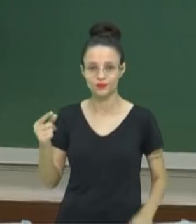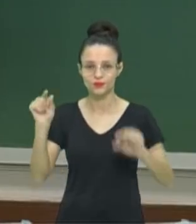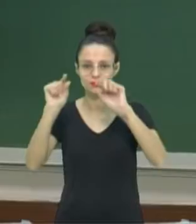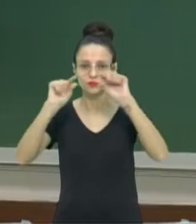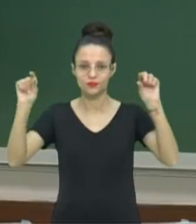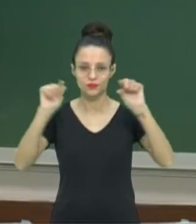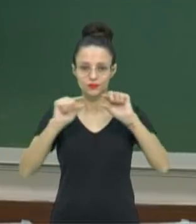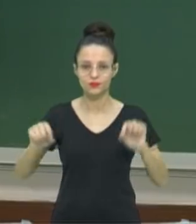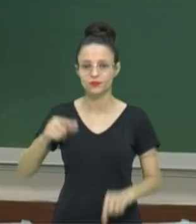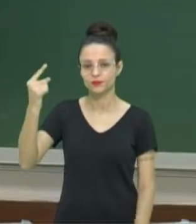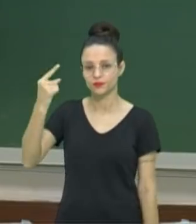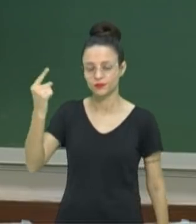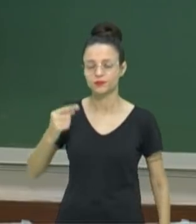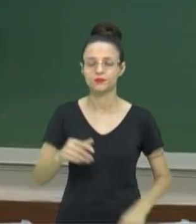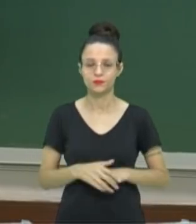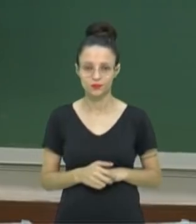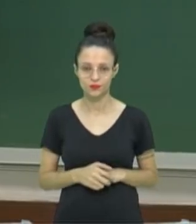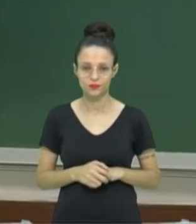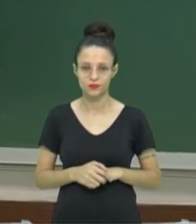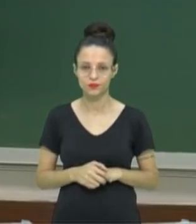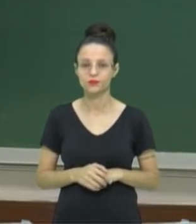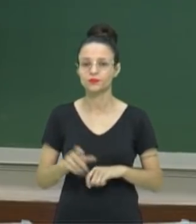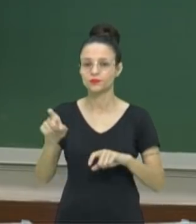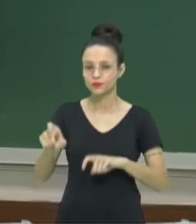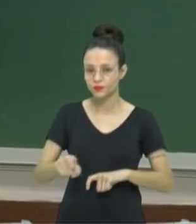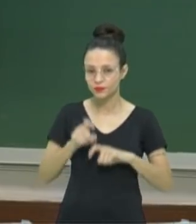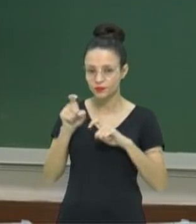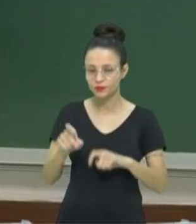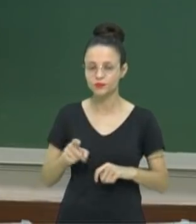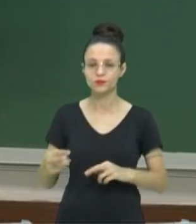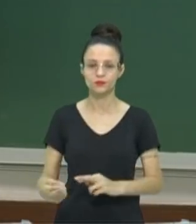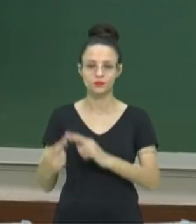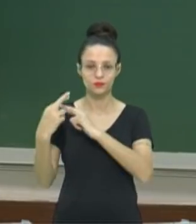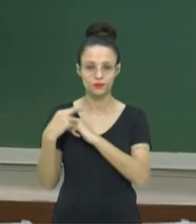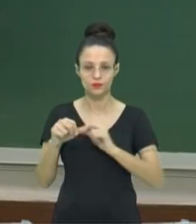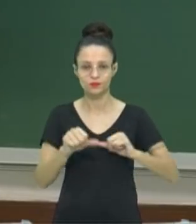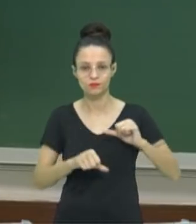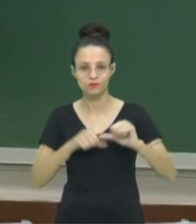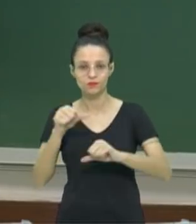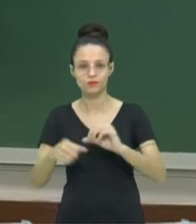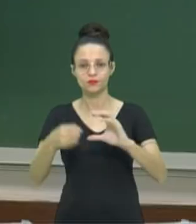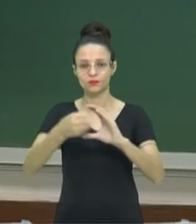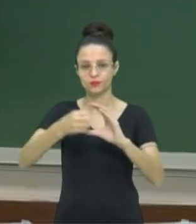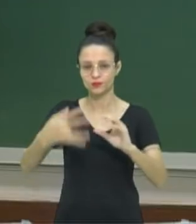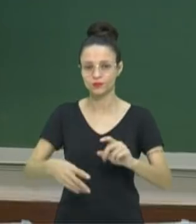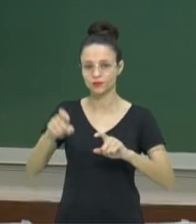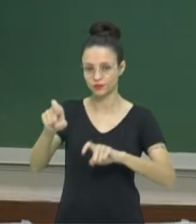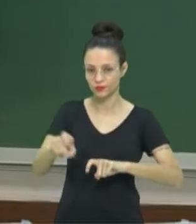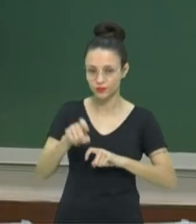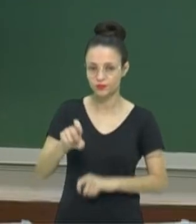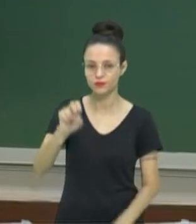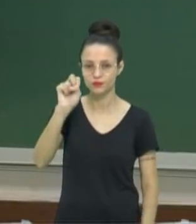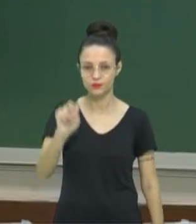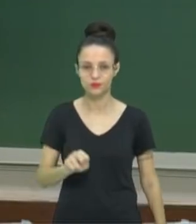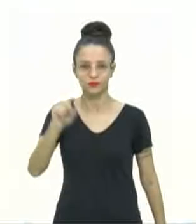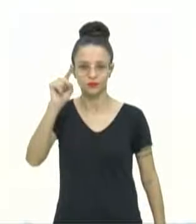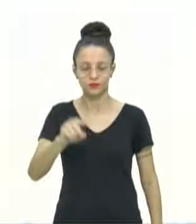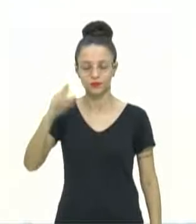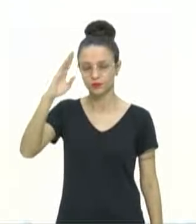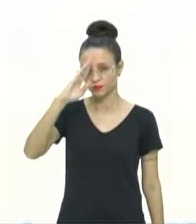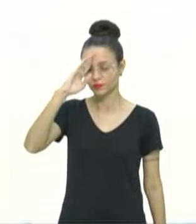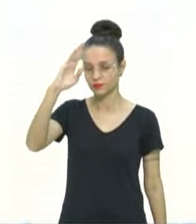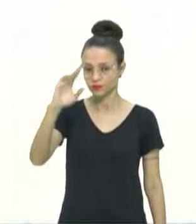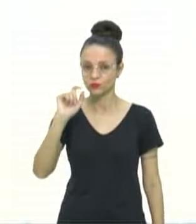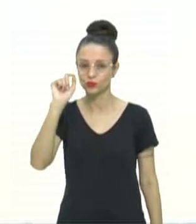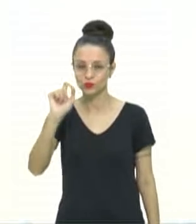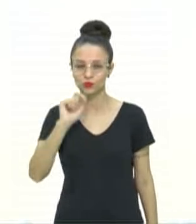Então, a primeira ali, uma das culturas agrícolas responsáveis pelas mudanças nas características da agricultura da região sul, cujo principal